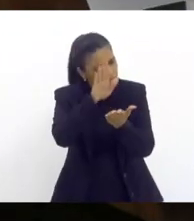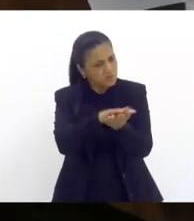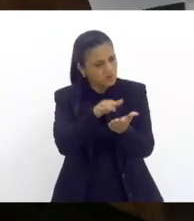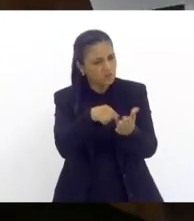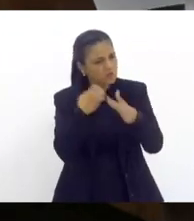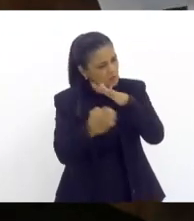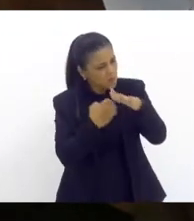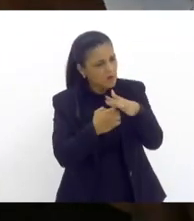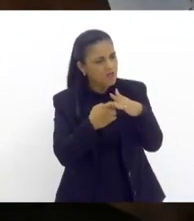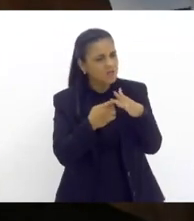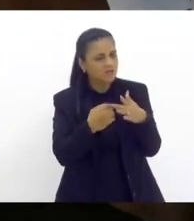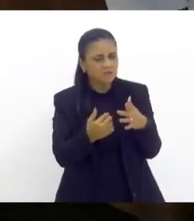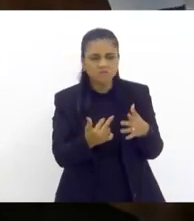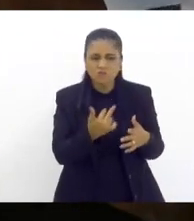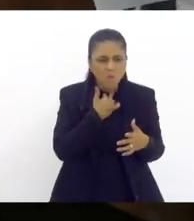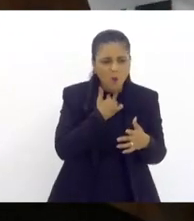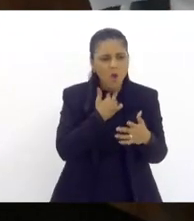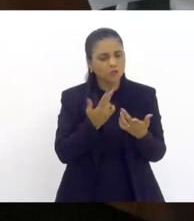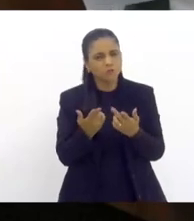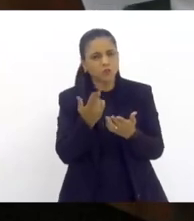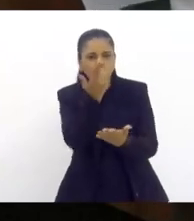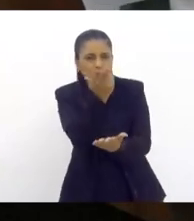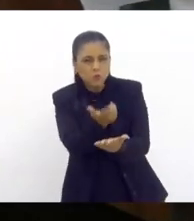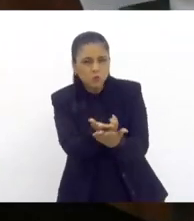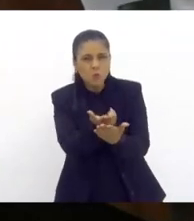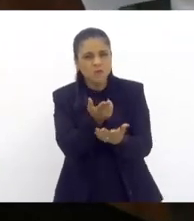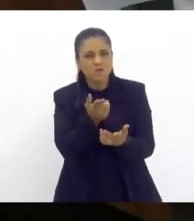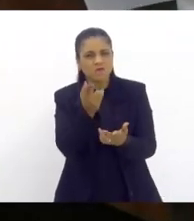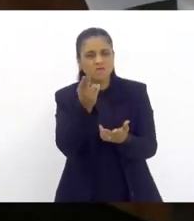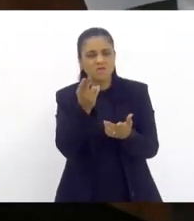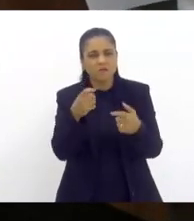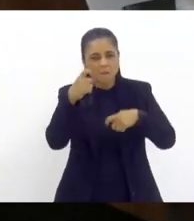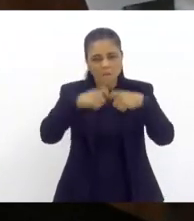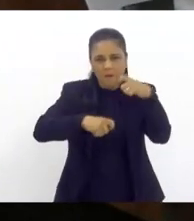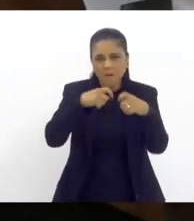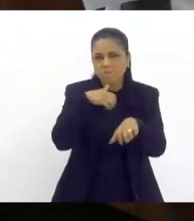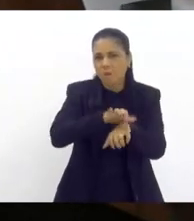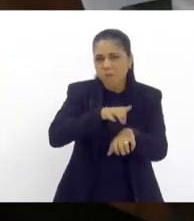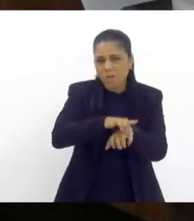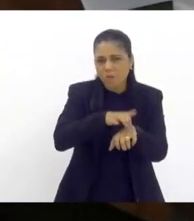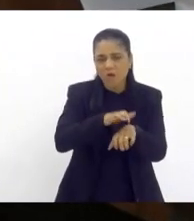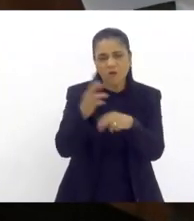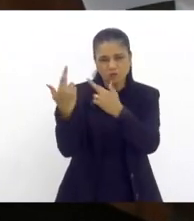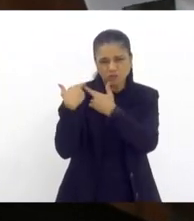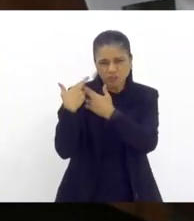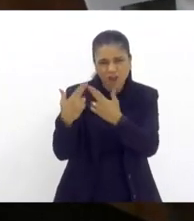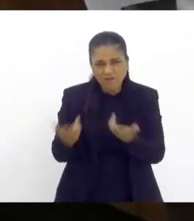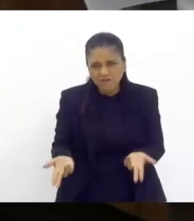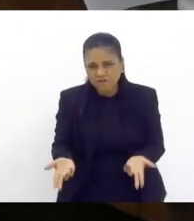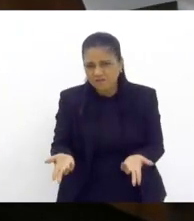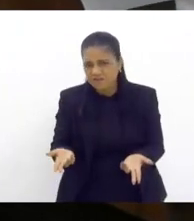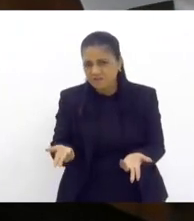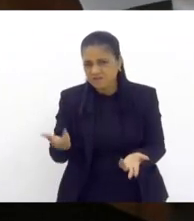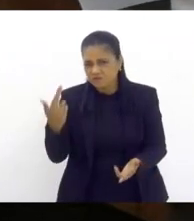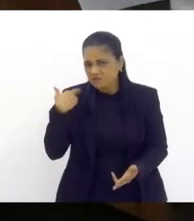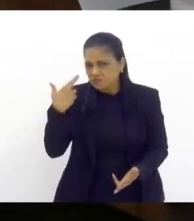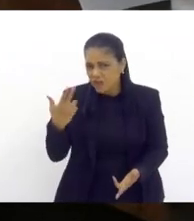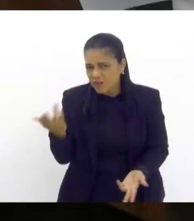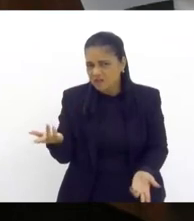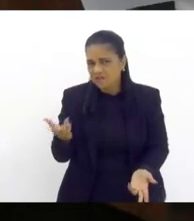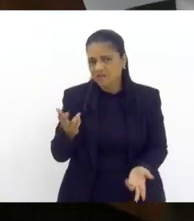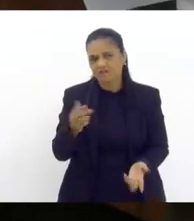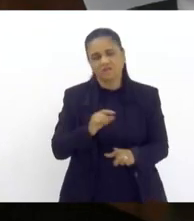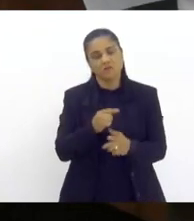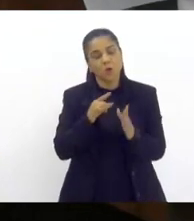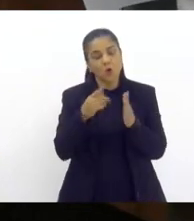não deitaram com o gerente ou com o chefete de ordem. Então, é muito importante isso. Porque até para o cumpra-se